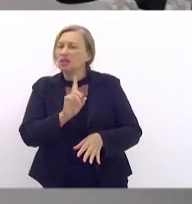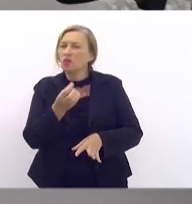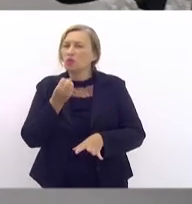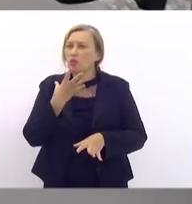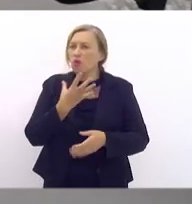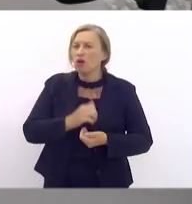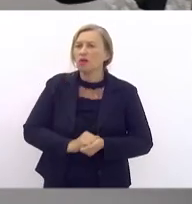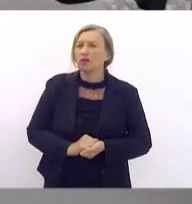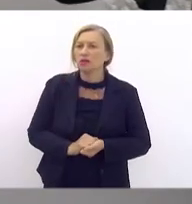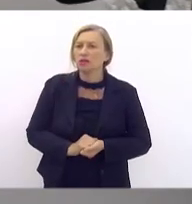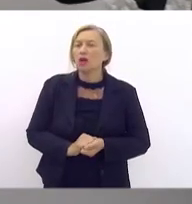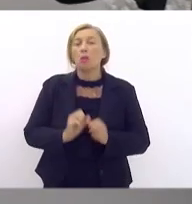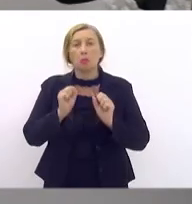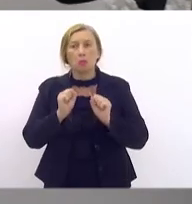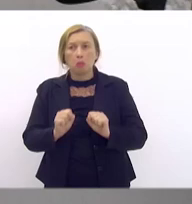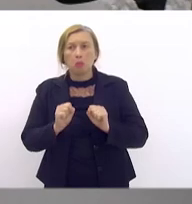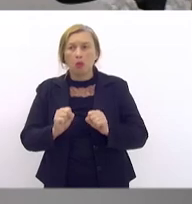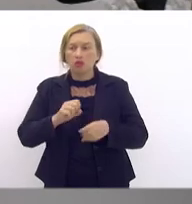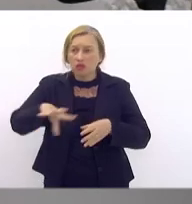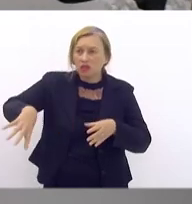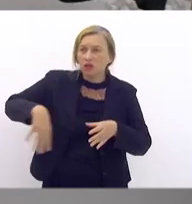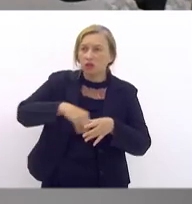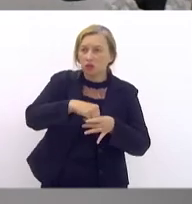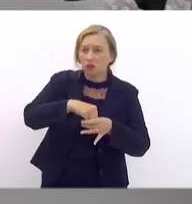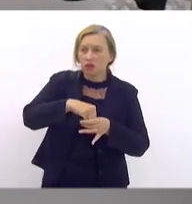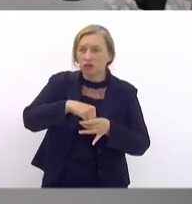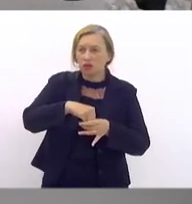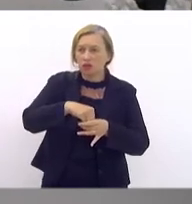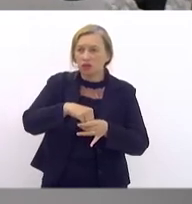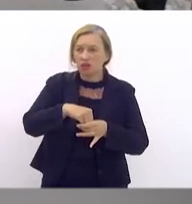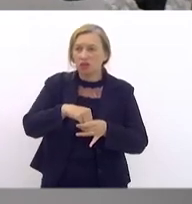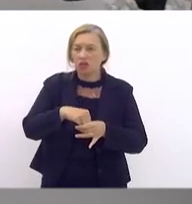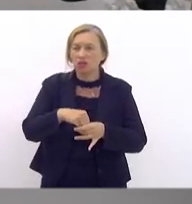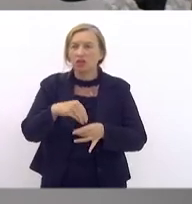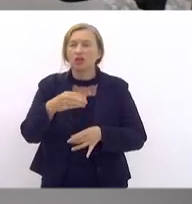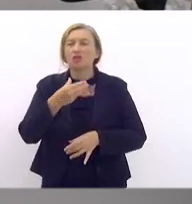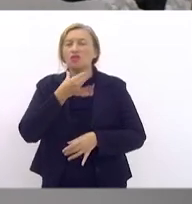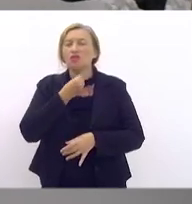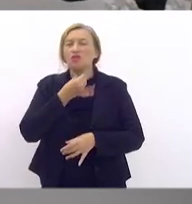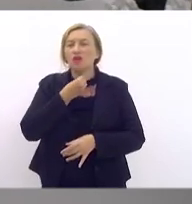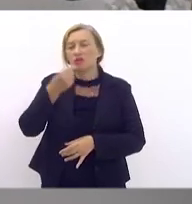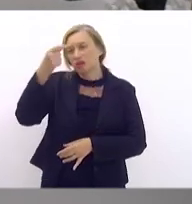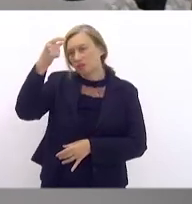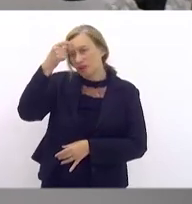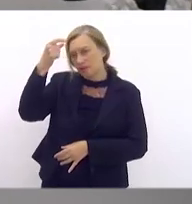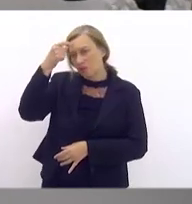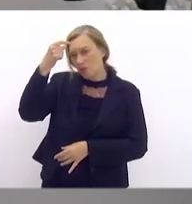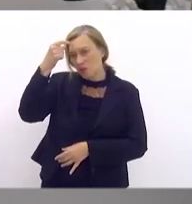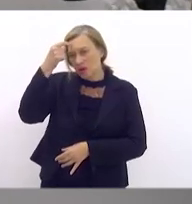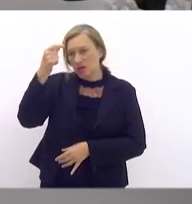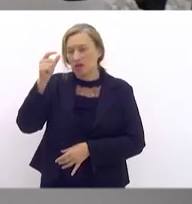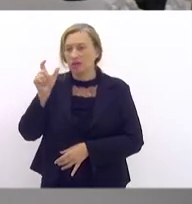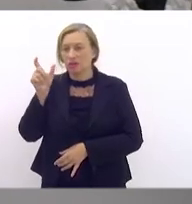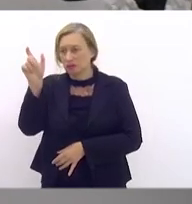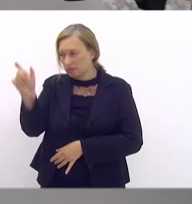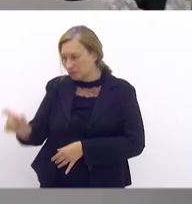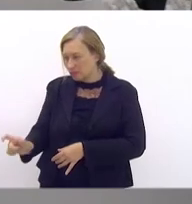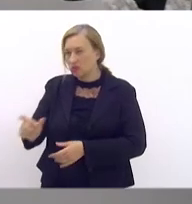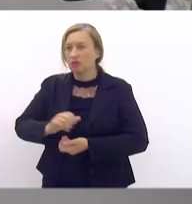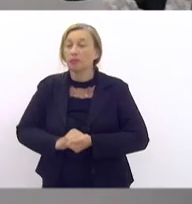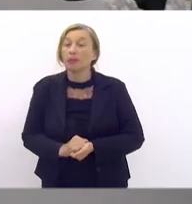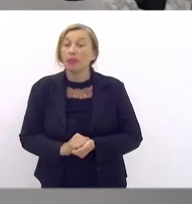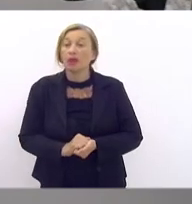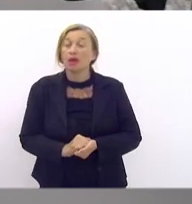que inclusive pode Inserir a criação de falsas memórias naquela vítima naquela testemunho